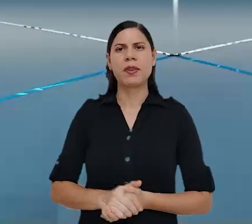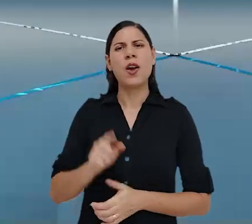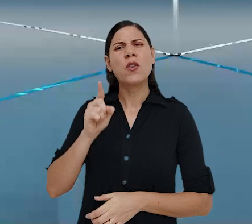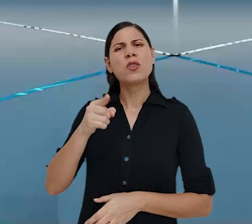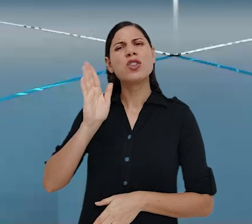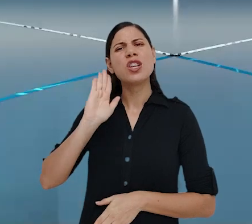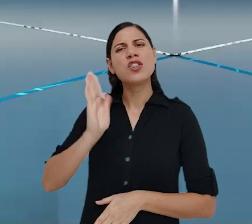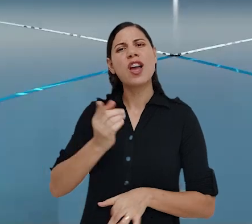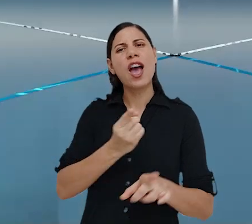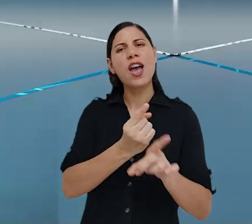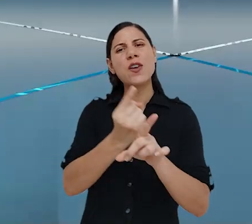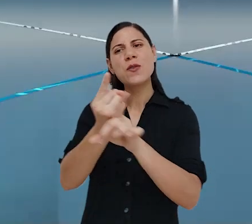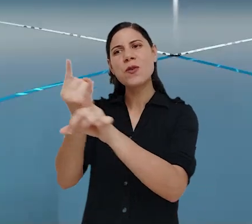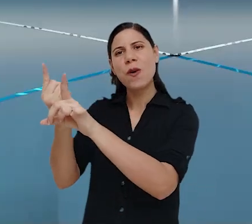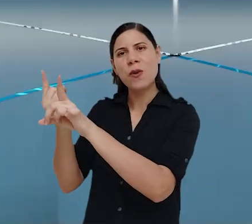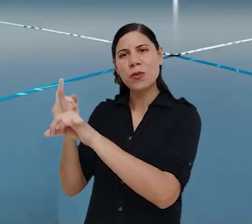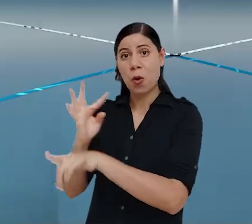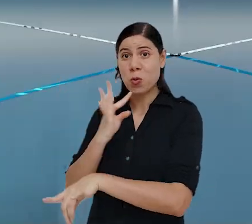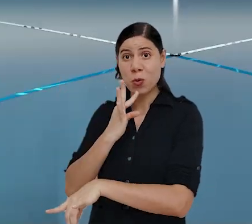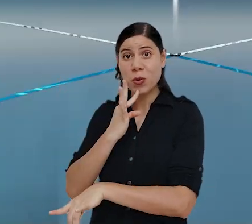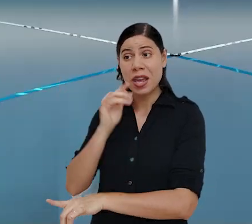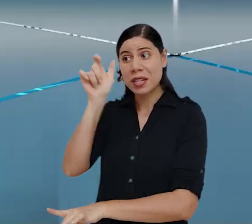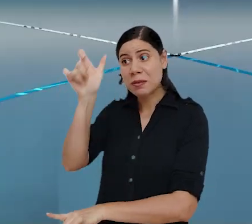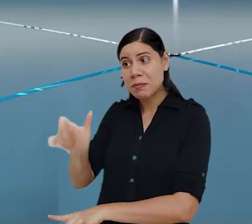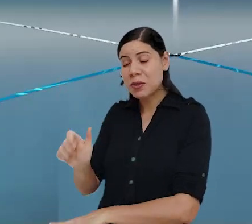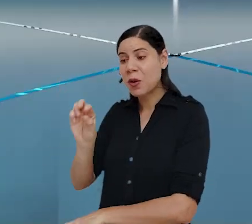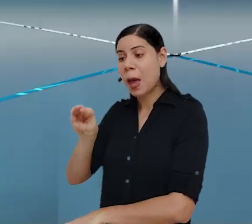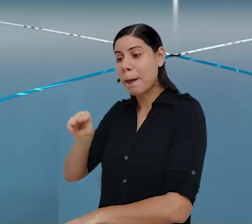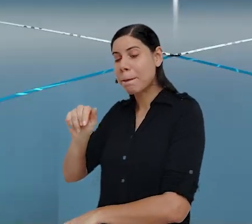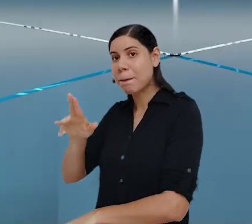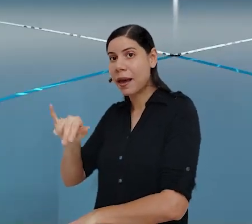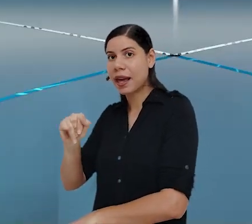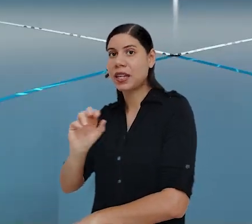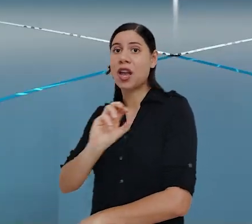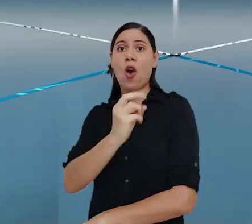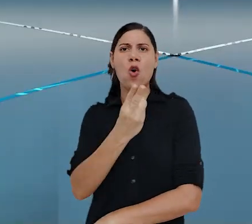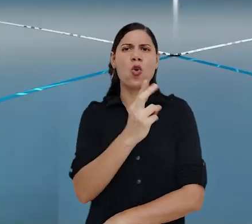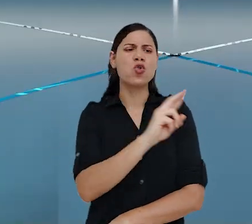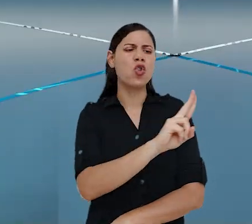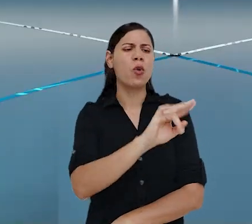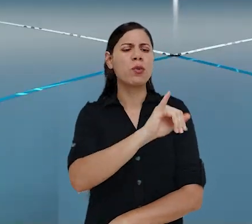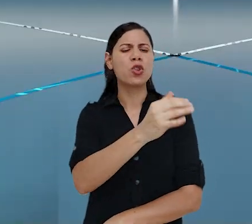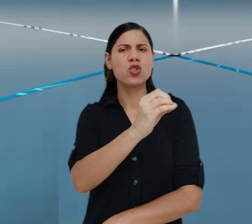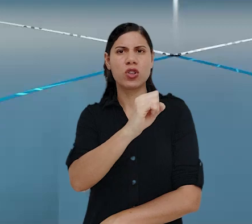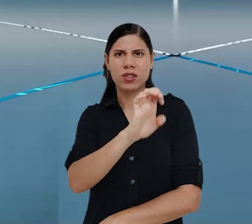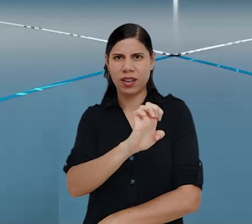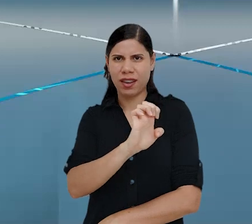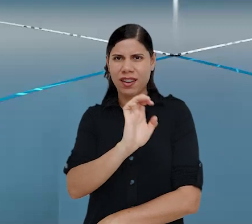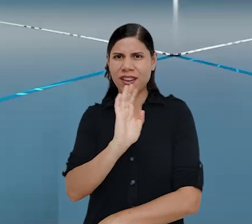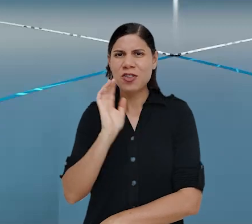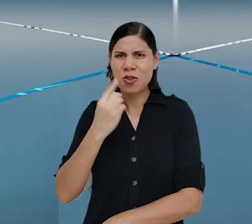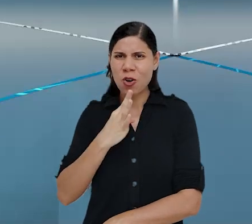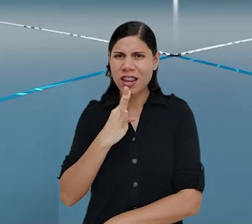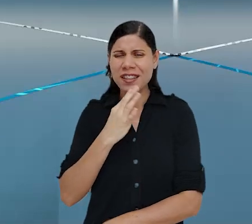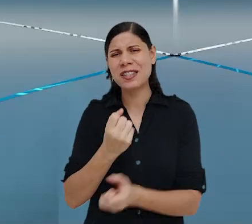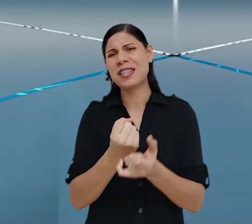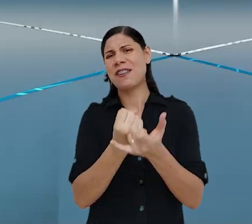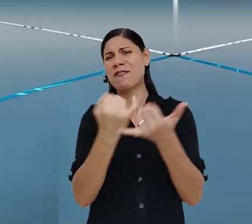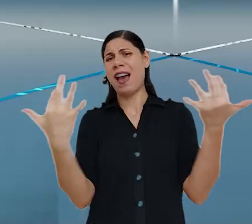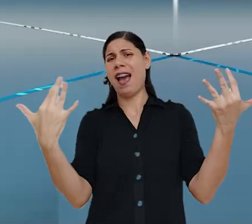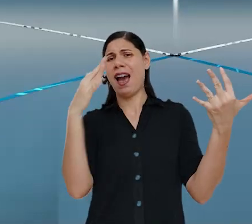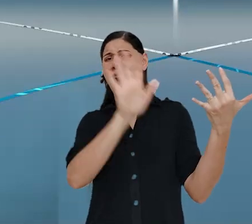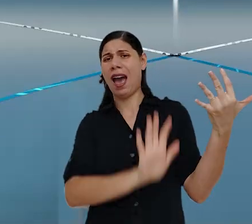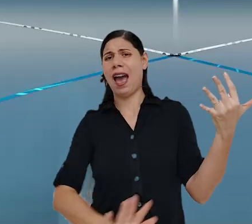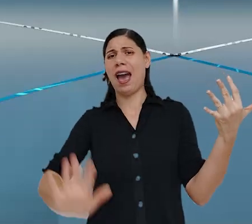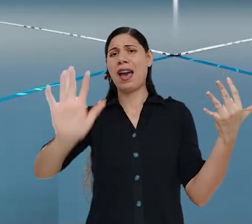Você já deve ter conhecido pelo menos uma Maria ou um José na sua vida. Afinal, eles são milhões, espalhados pelo